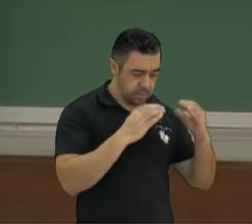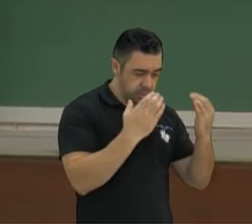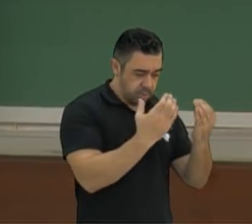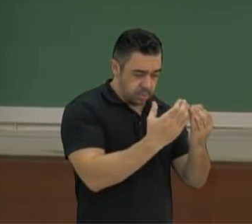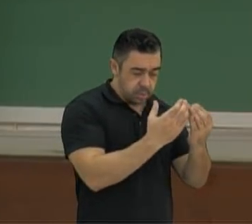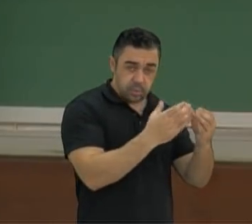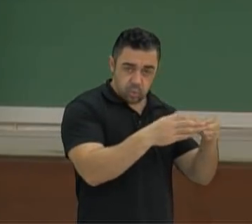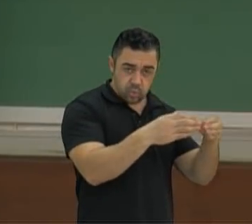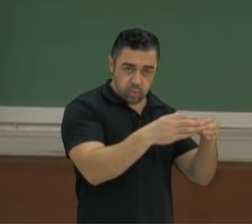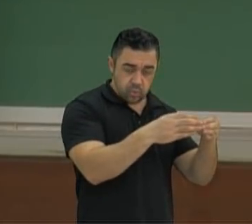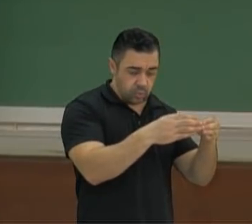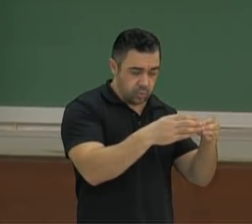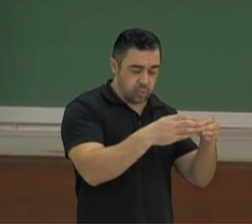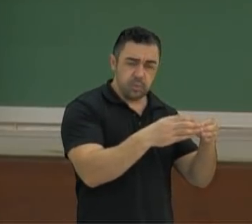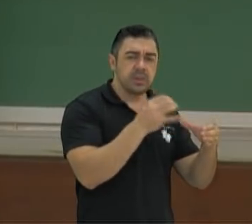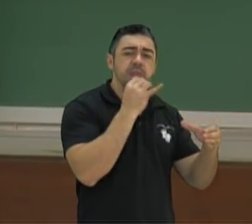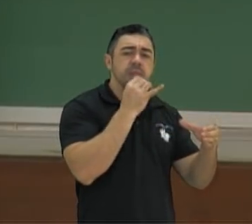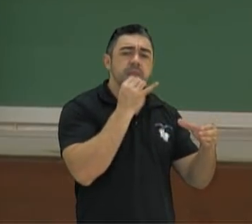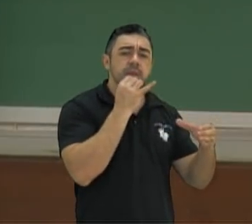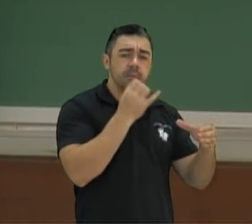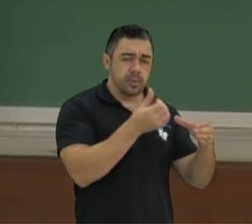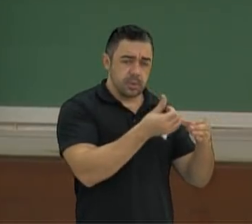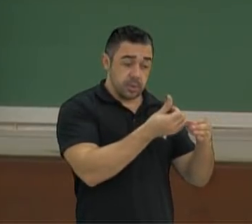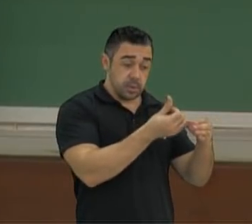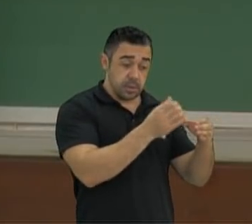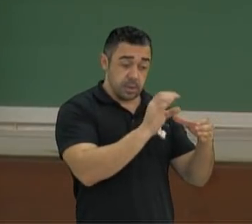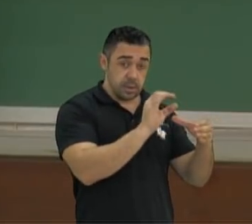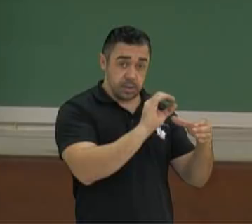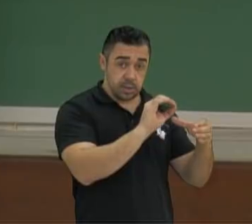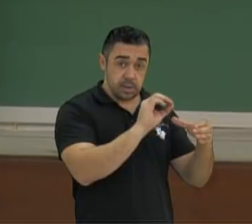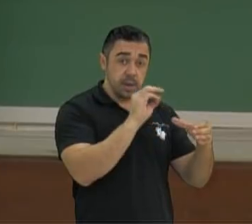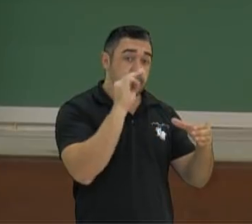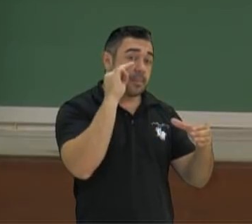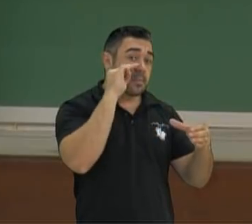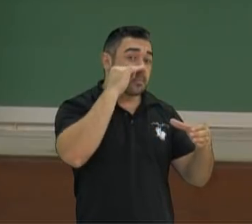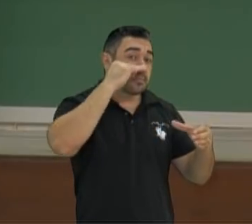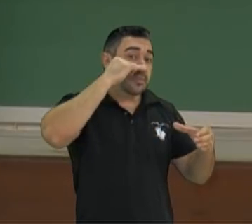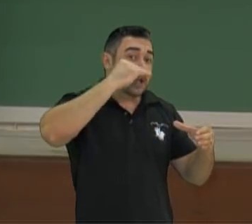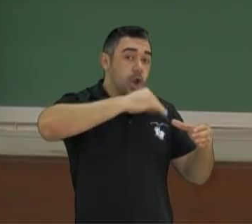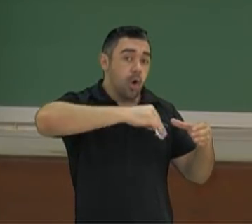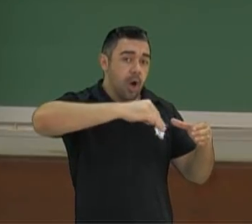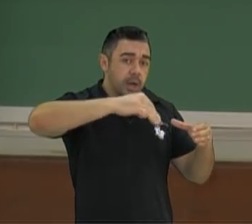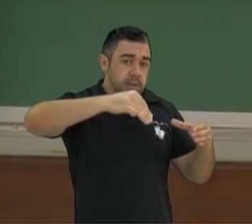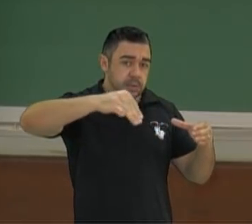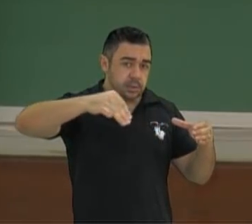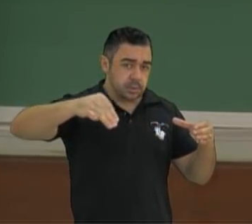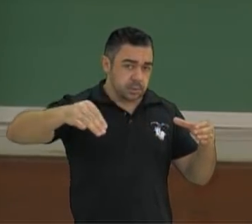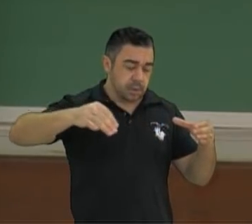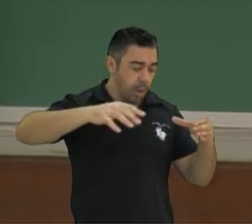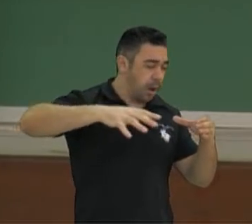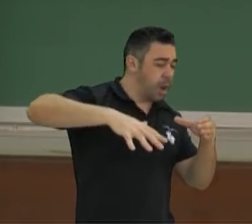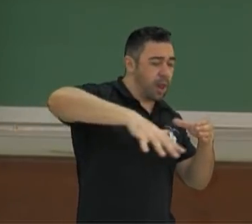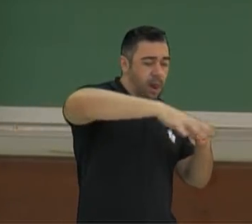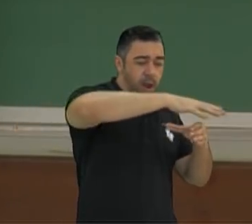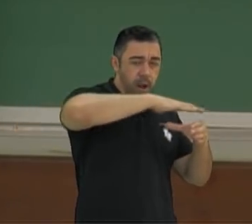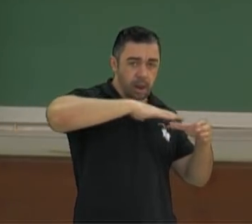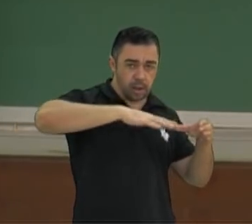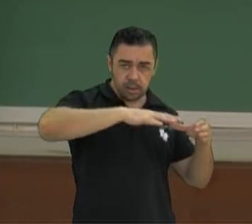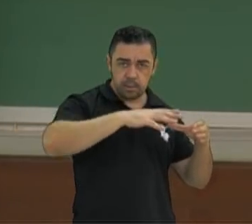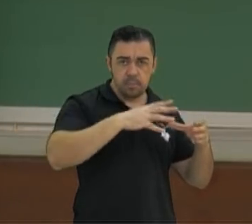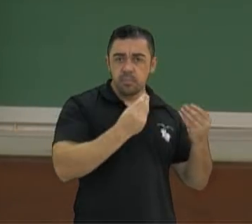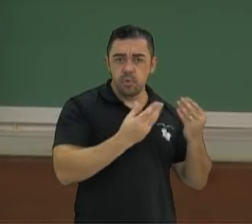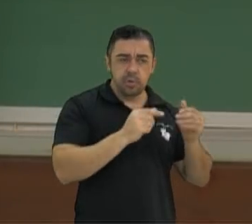supor que eu tenha 60 milhões de eleitores, 60 milhões de pessoas que têm título. É